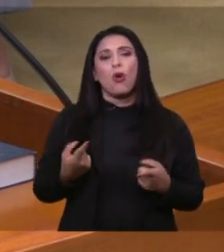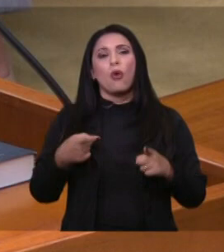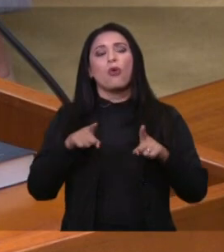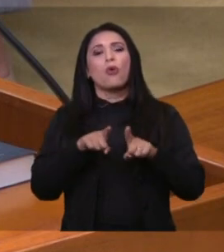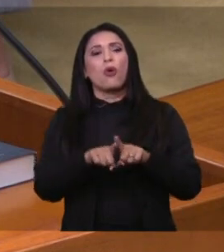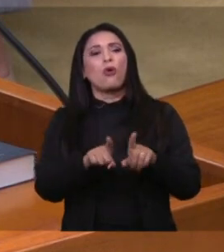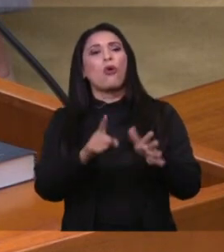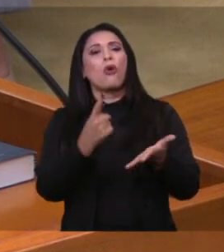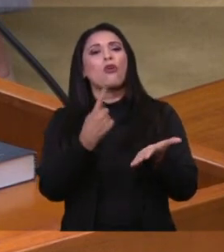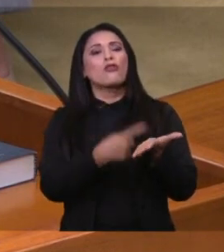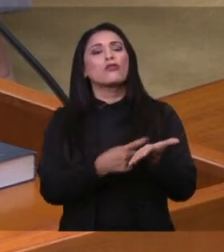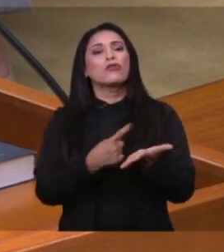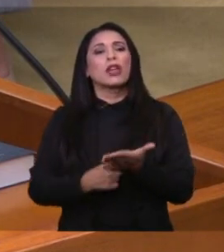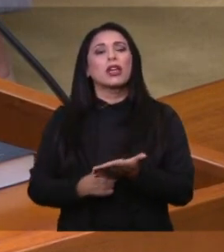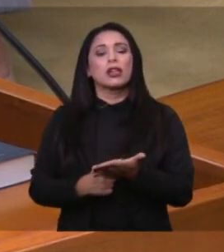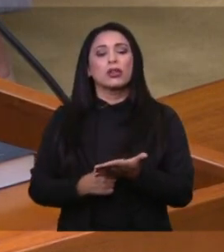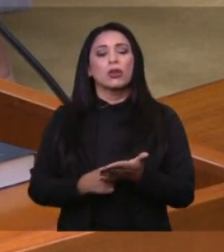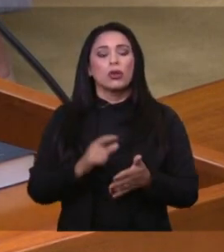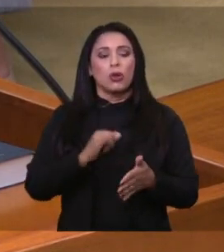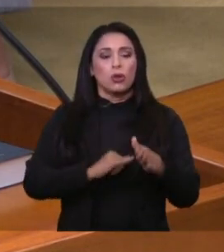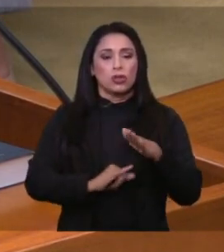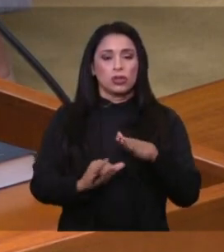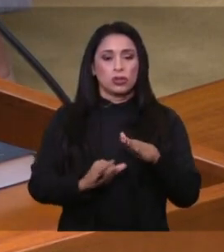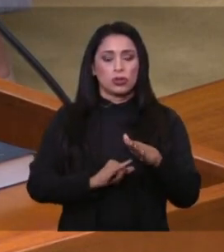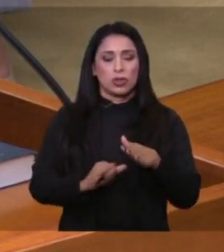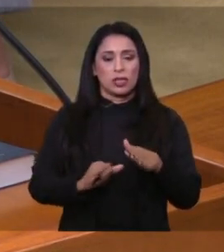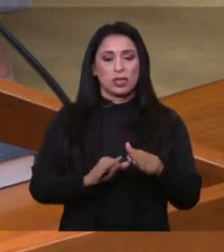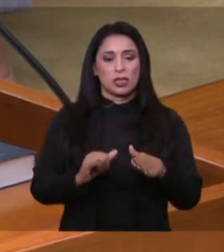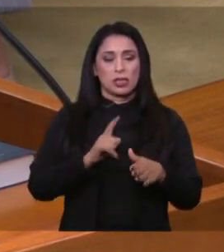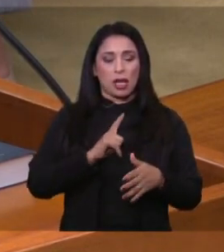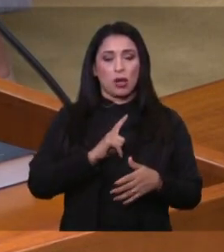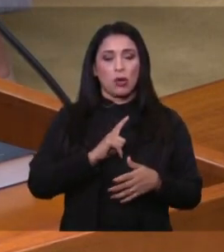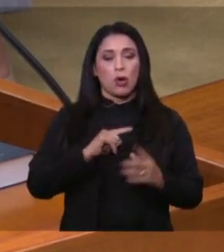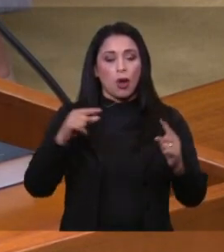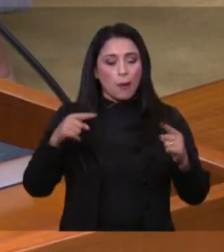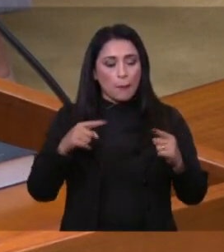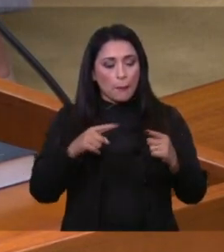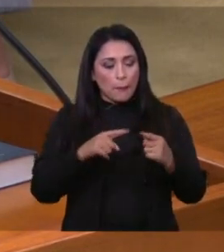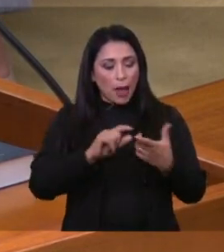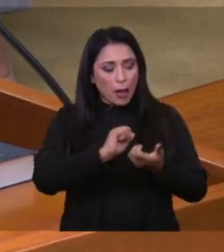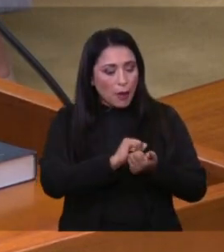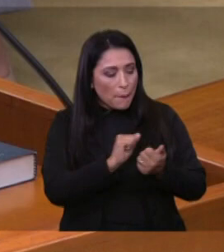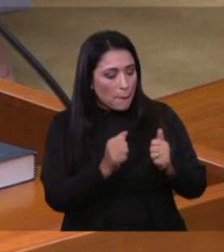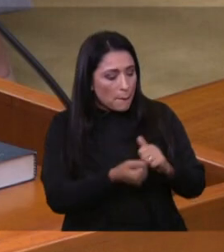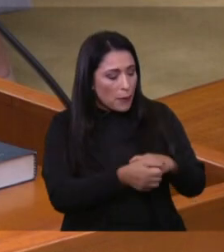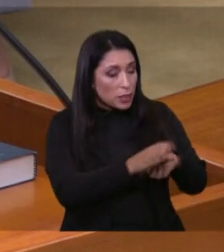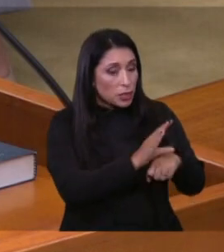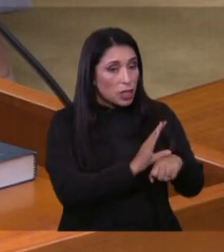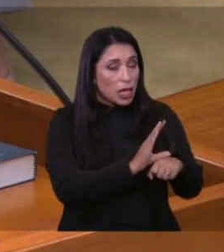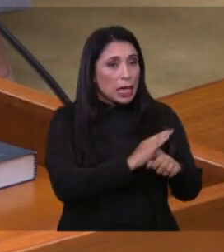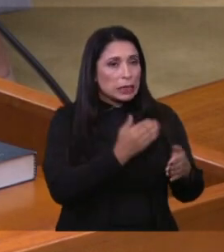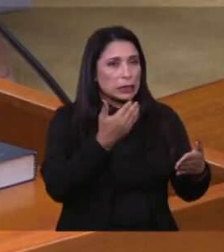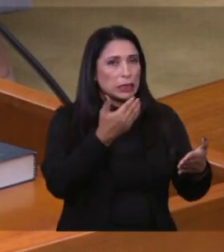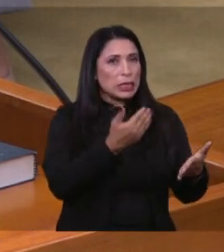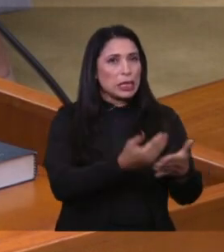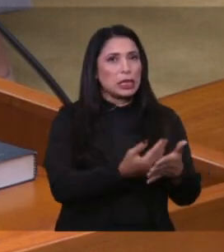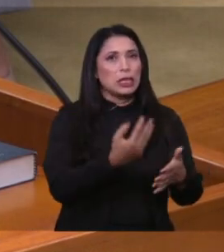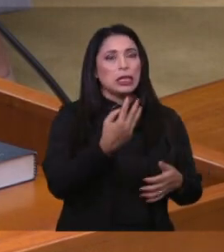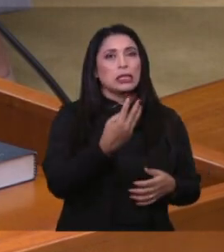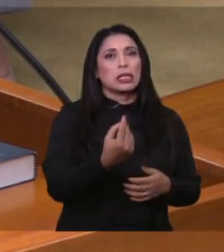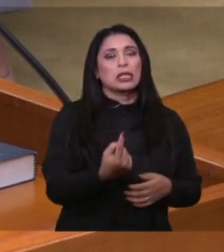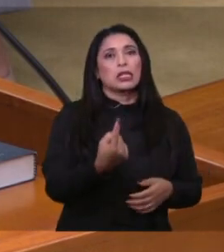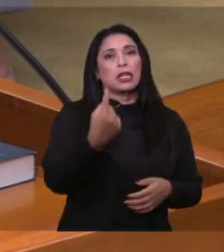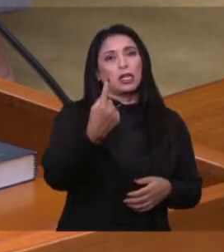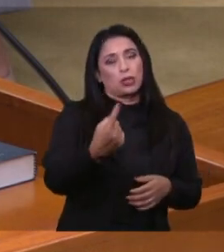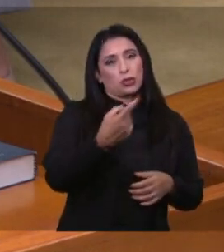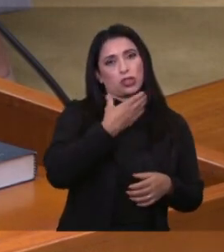faz inconstitucional, procede a uma modulação de efeitos até 31 de dezembro de 21 e faz um